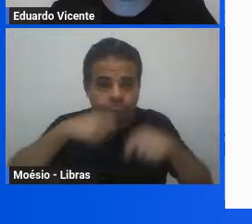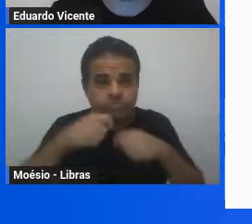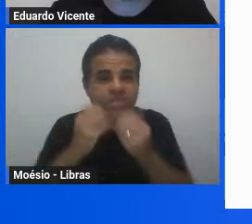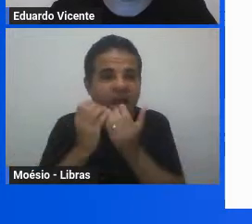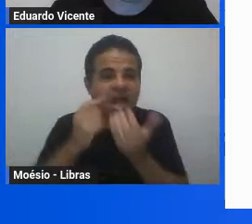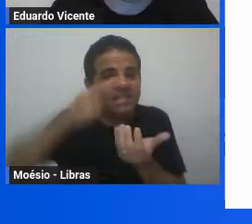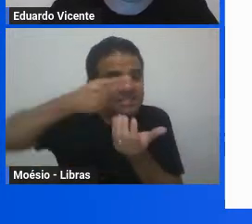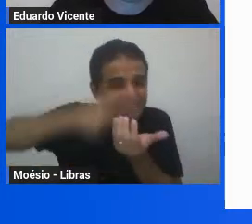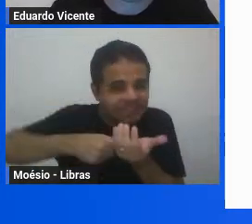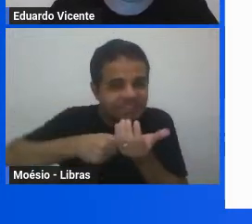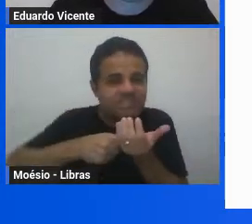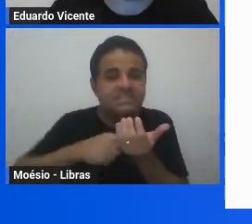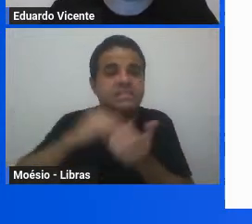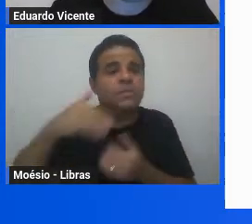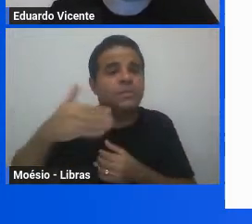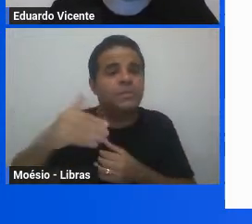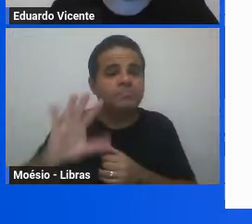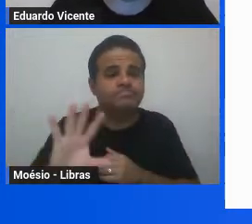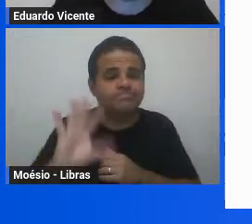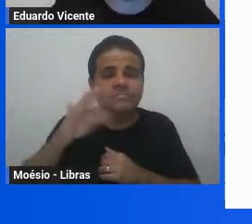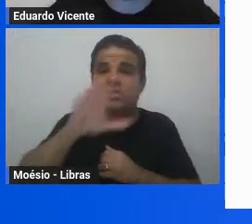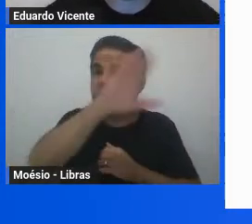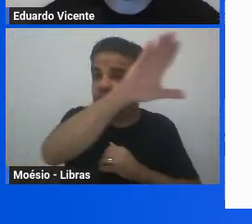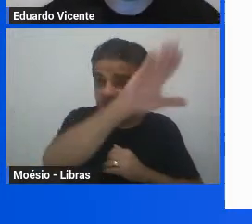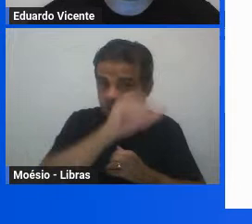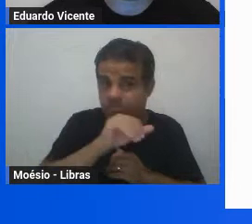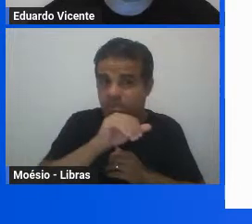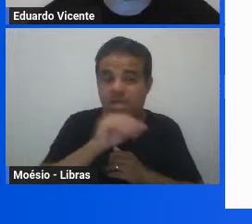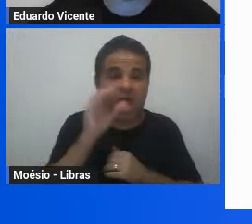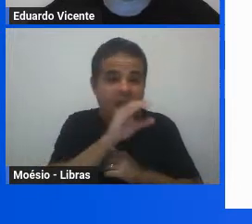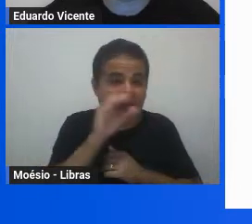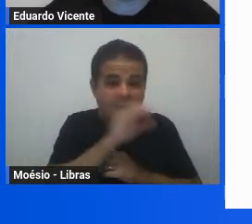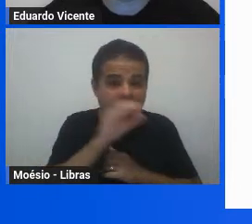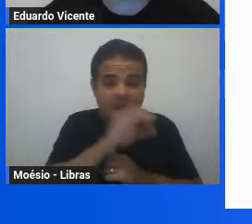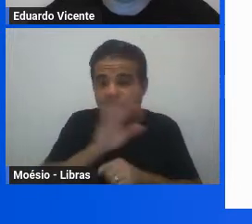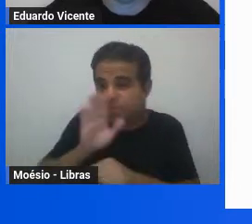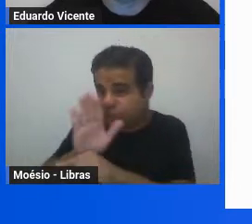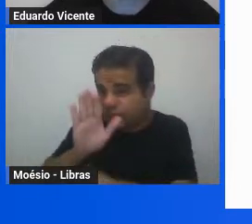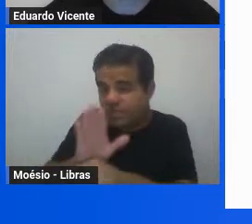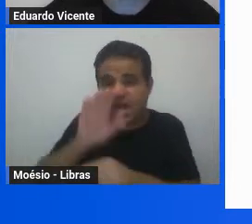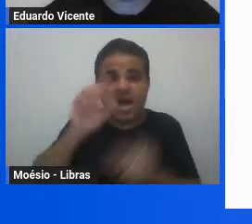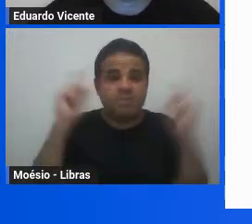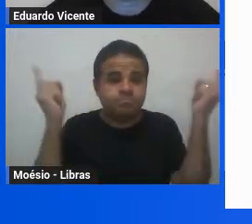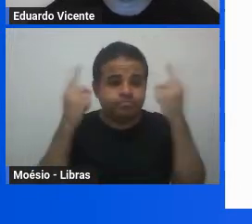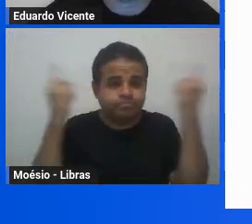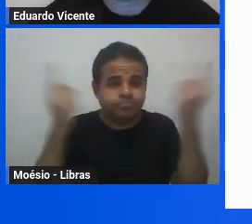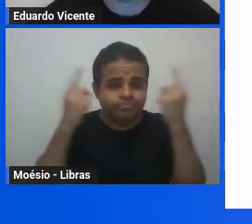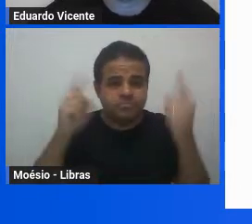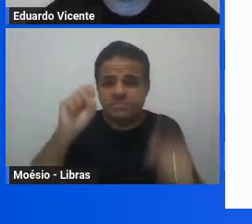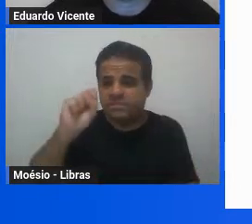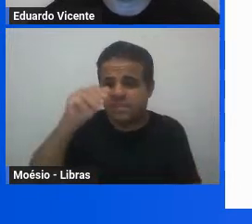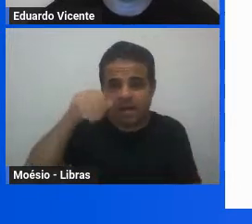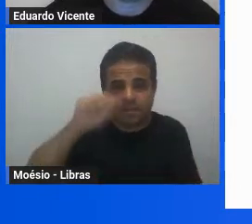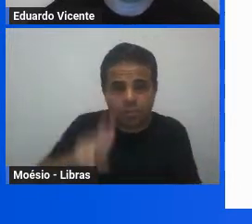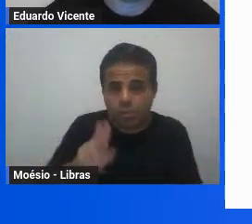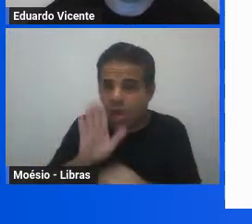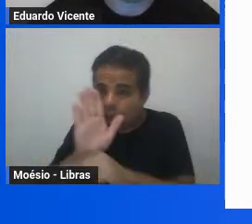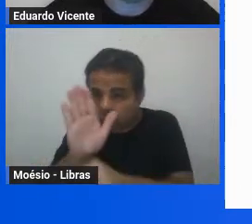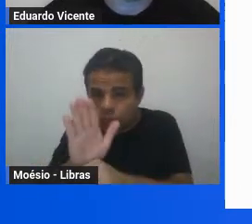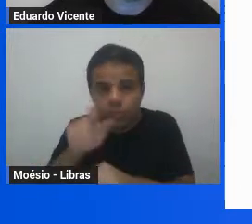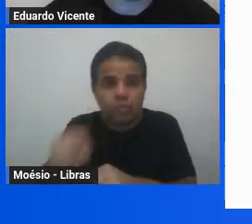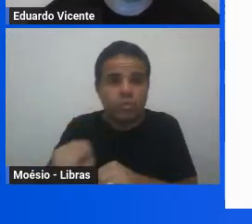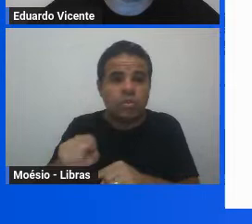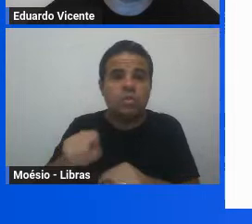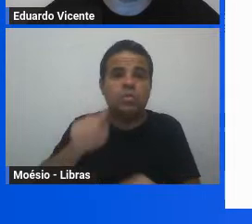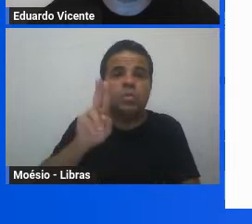dog, e acabaram chamando a emergência, o SAMU, e o SAMU providenciou o